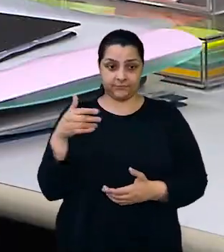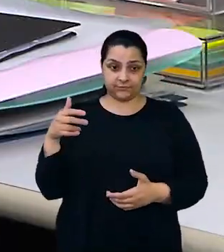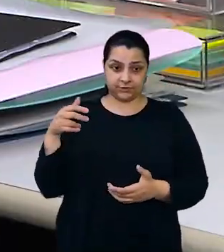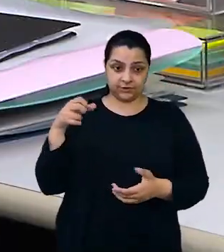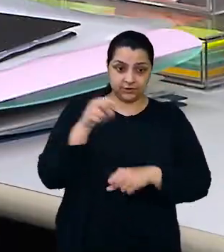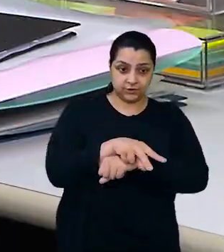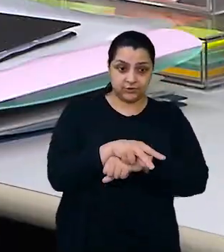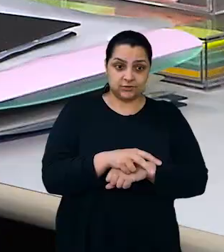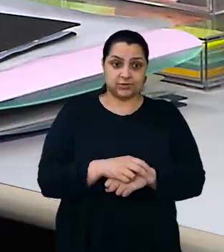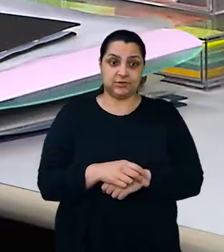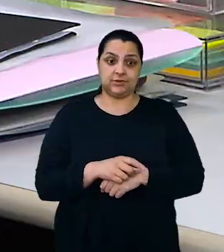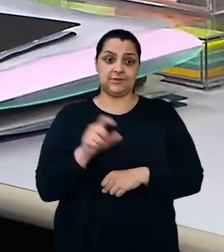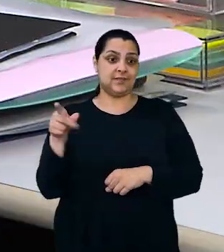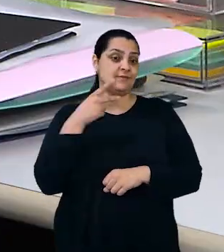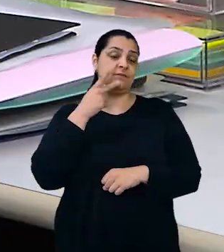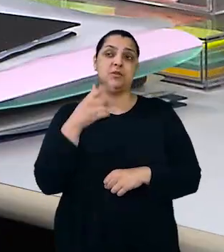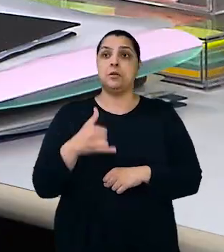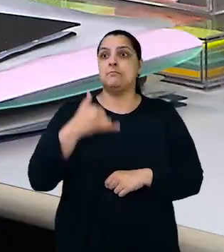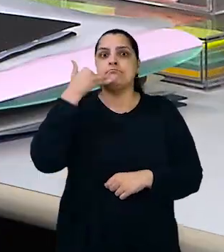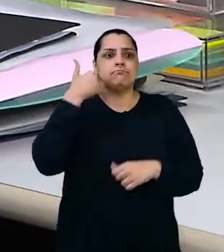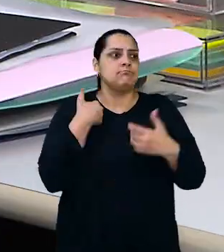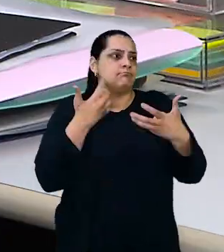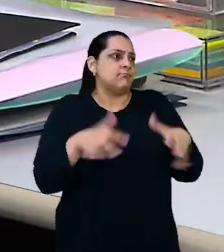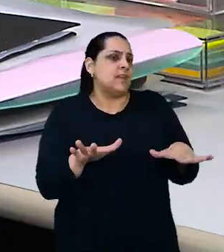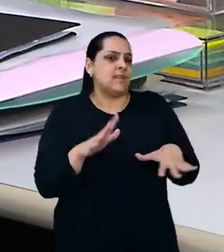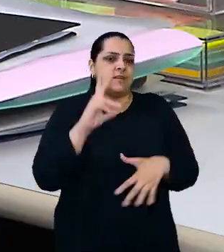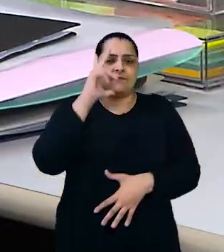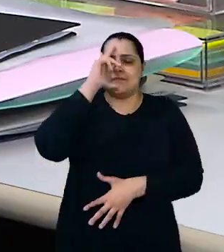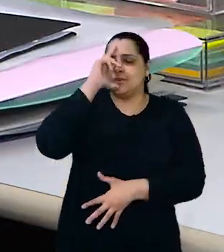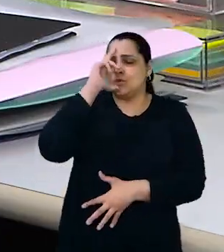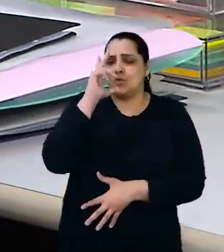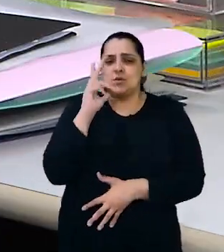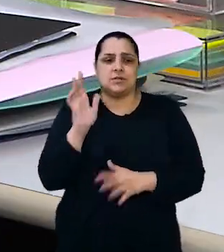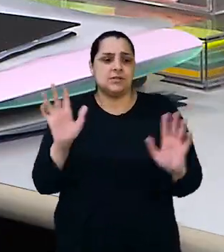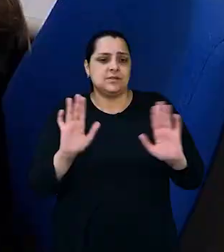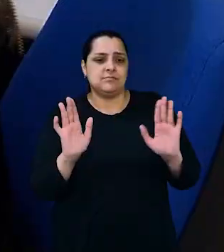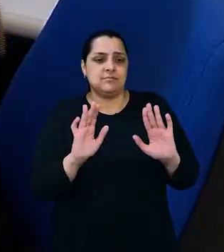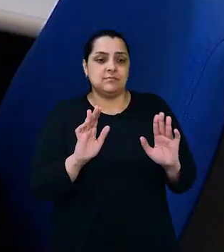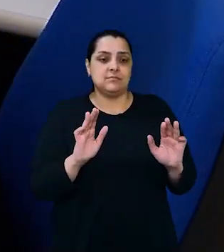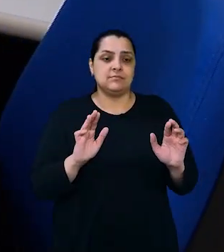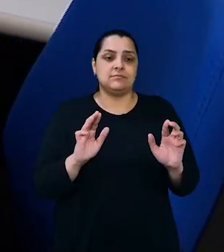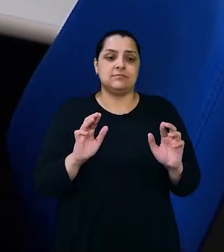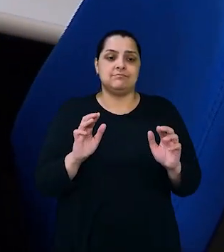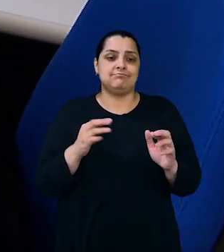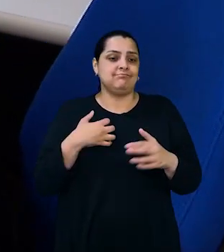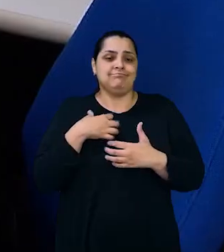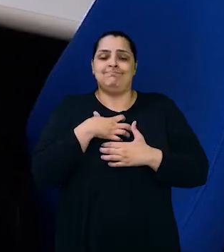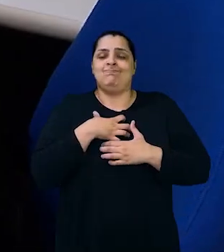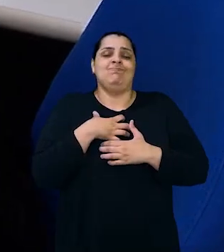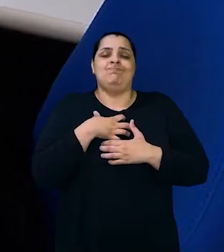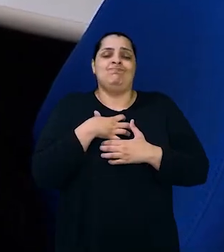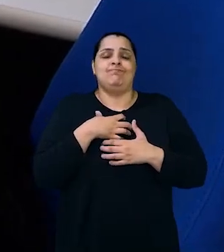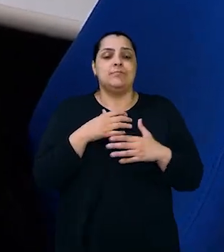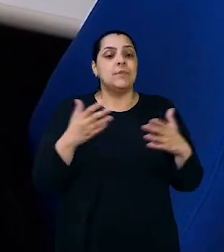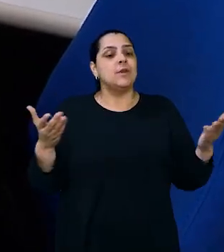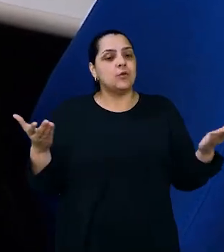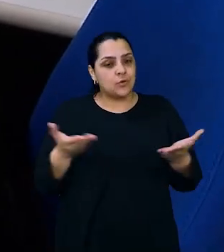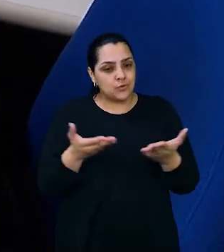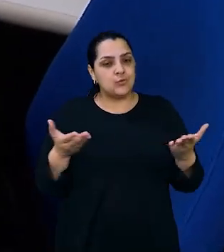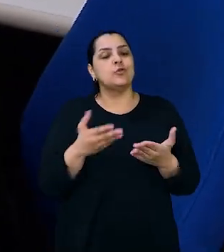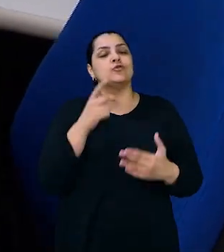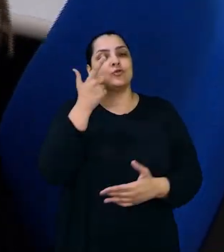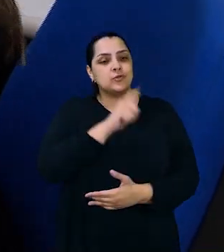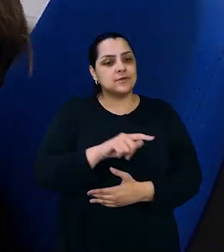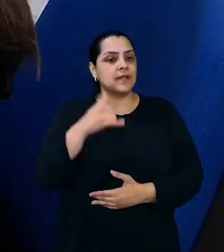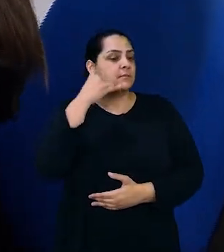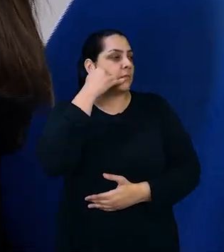aqui, ela falou que não atenderia telefone porque tinha vergonha, se sentia desconfortável, e hoje ela atende telefonema